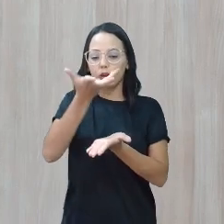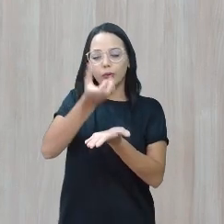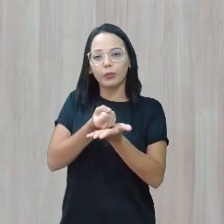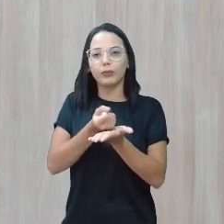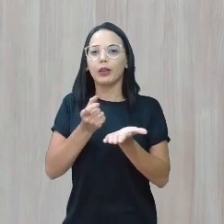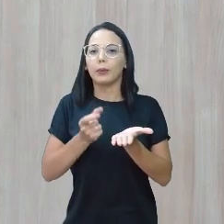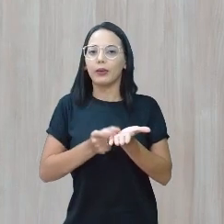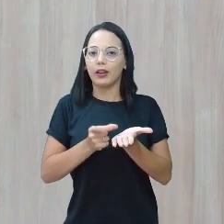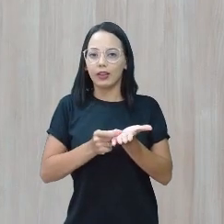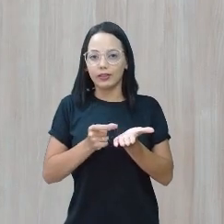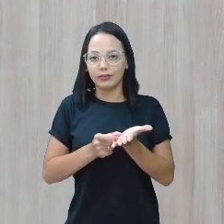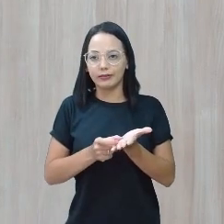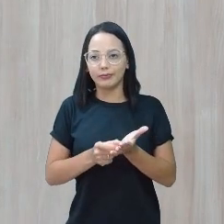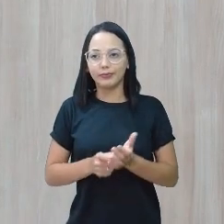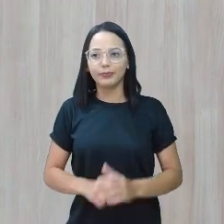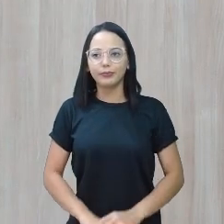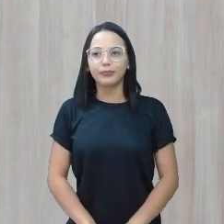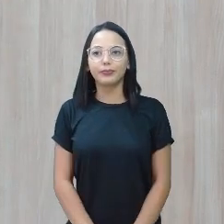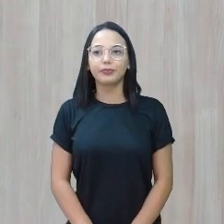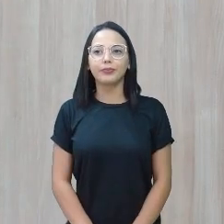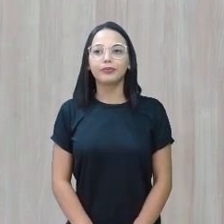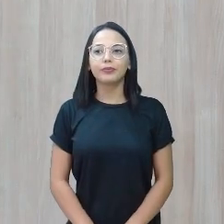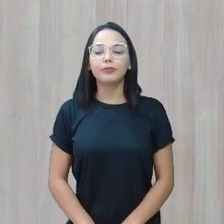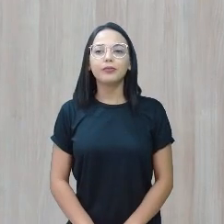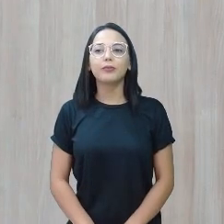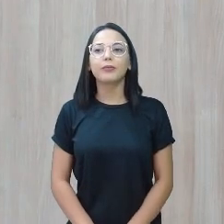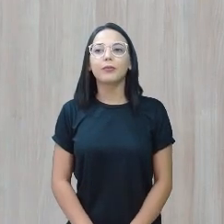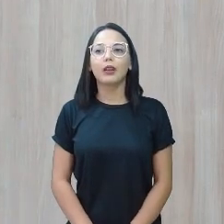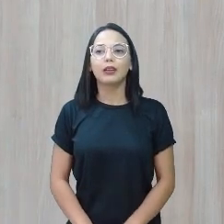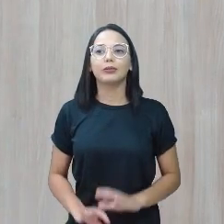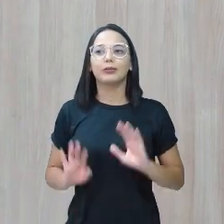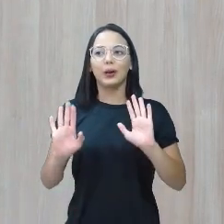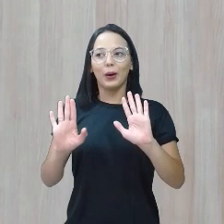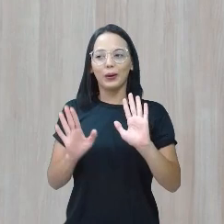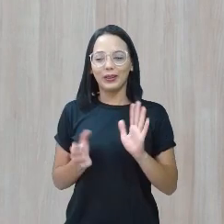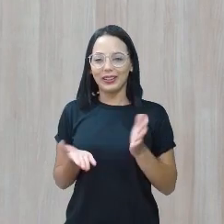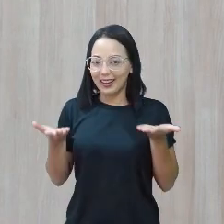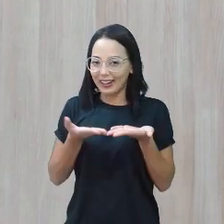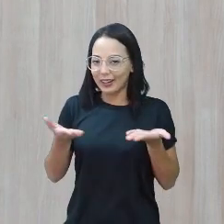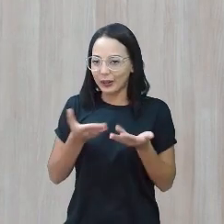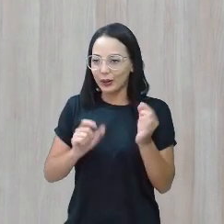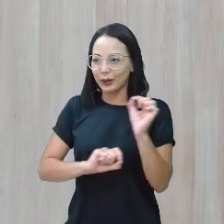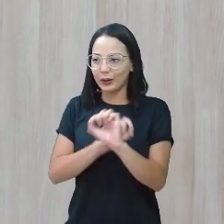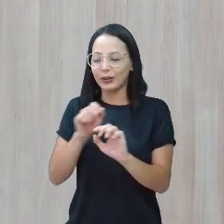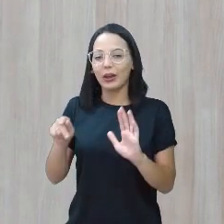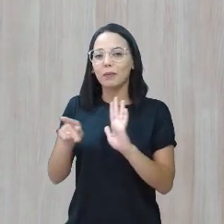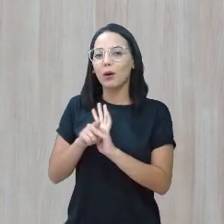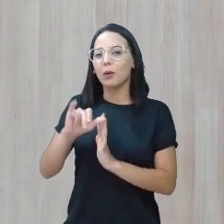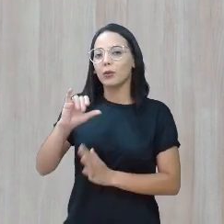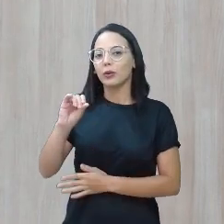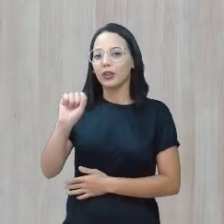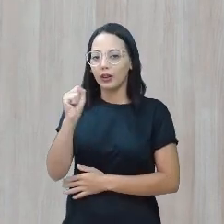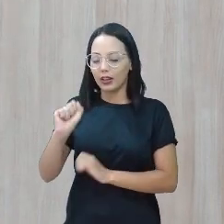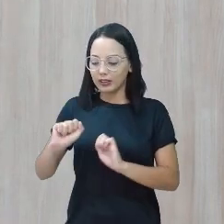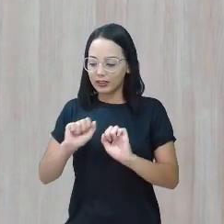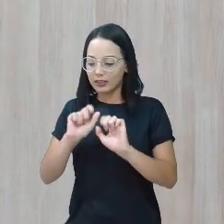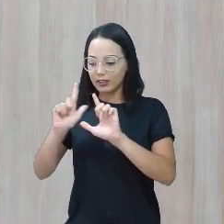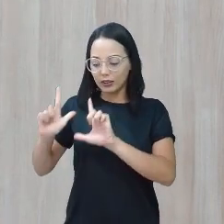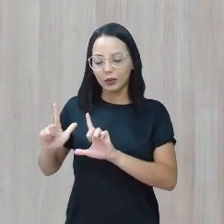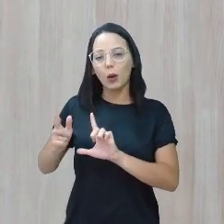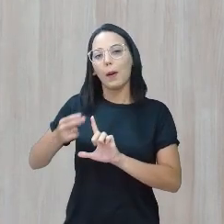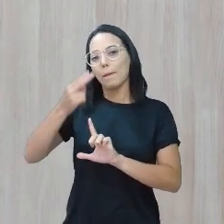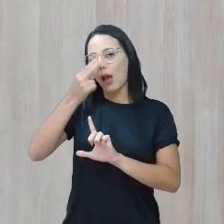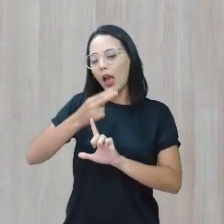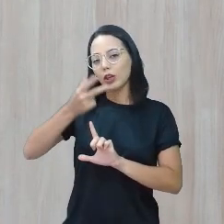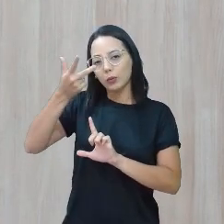do aplicativo, tá certo? Agora ele vai trocar, ainda não, agora ele vai trocar para o sistema iOS. Você vai fazer a